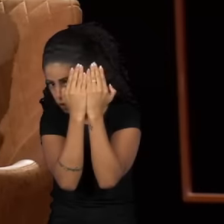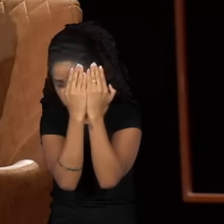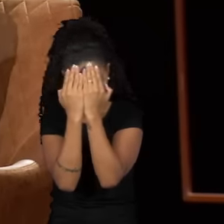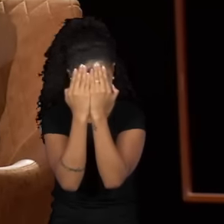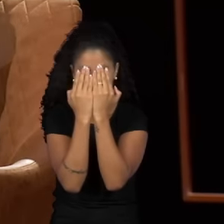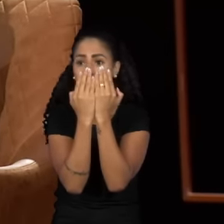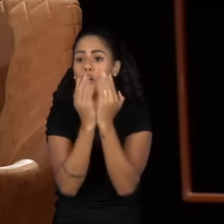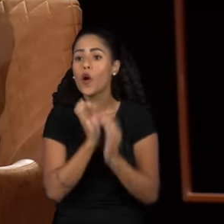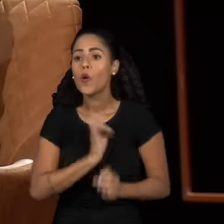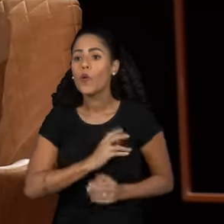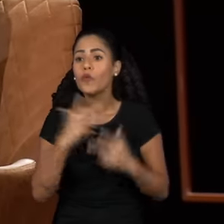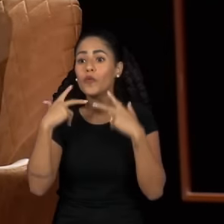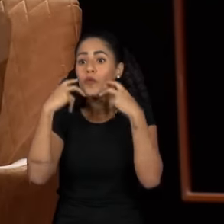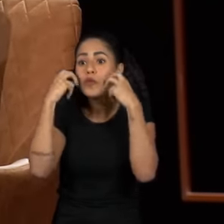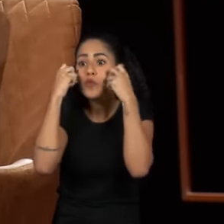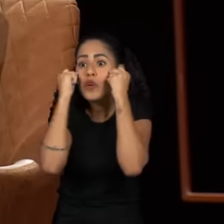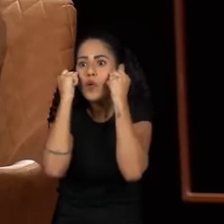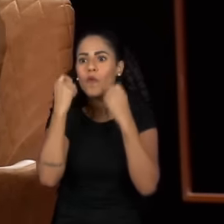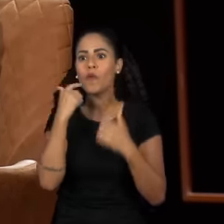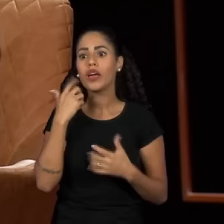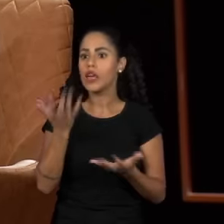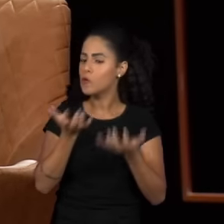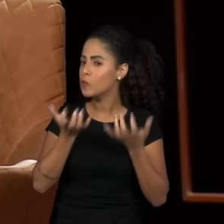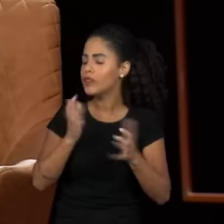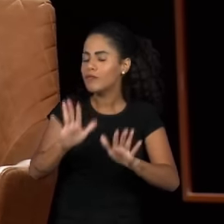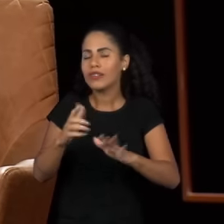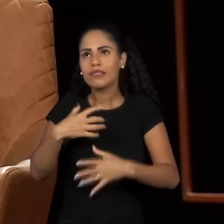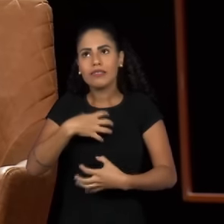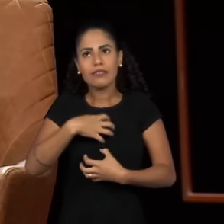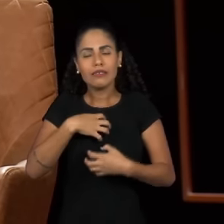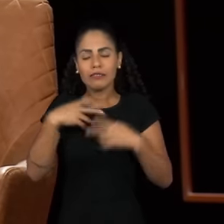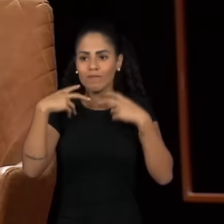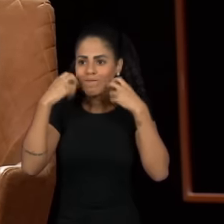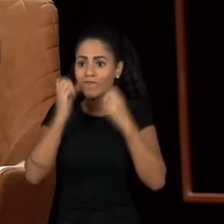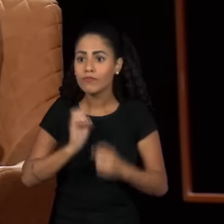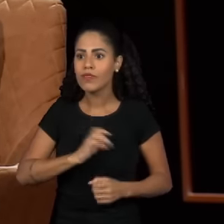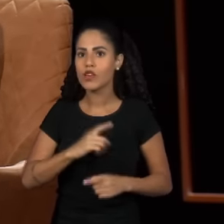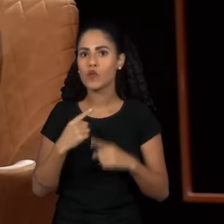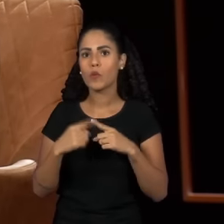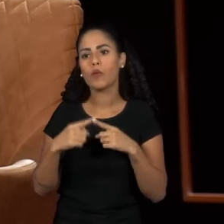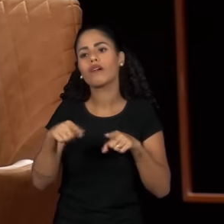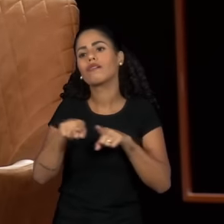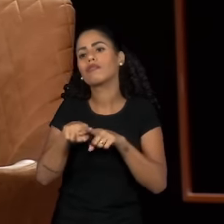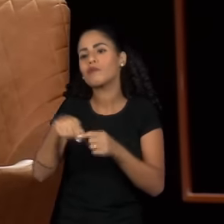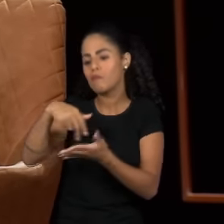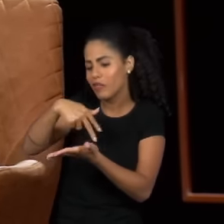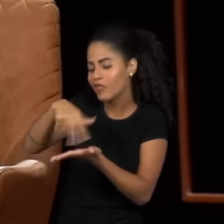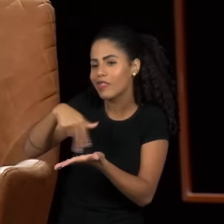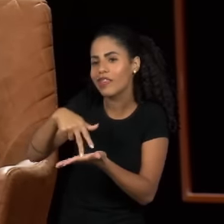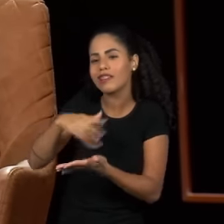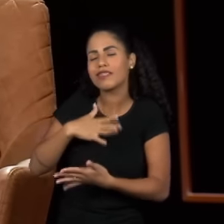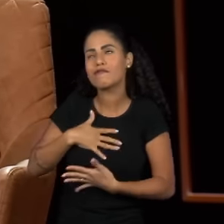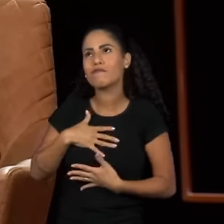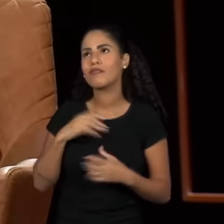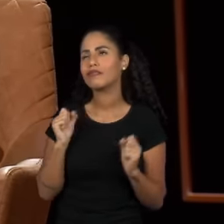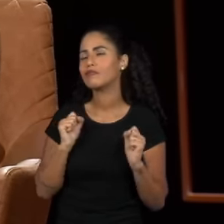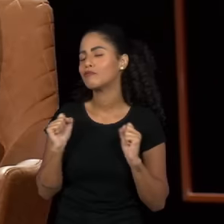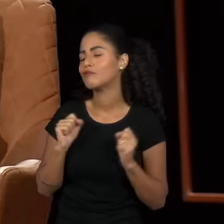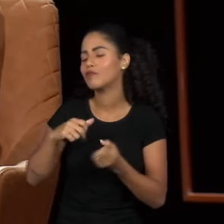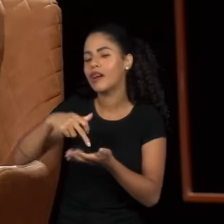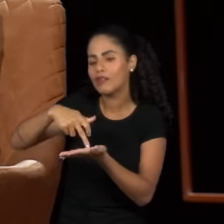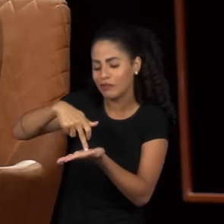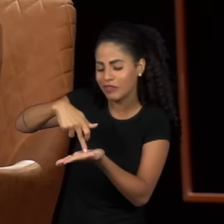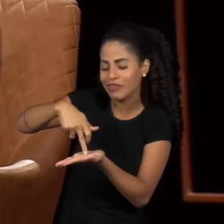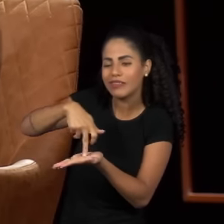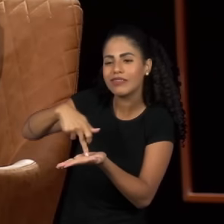era aquilo que eu queria, mas eu não conseguia. E eu me lembro também que eles me colocaram em aula de dança, porque eu era apaixonada por balé, por